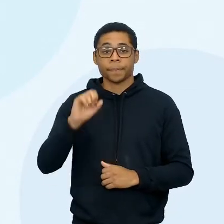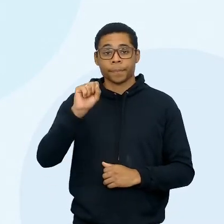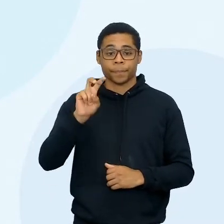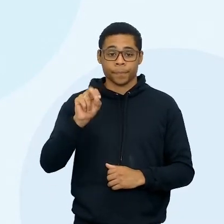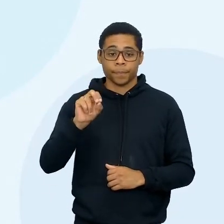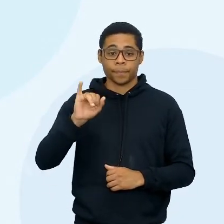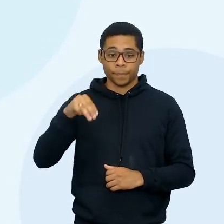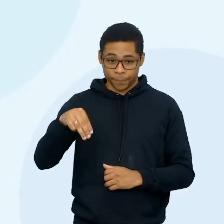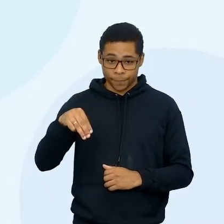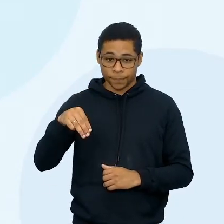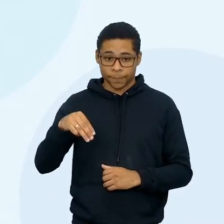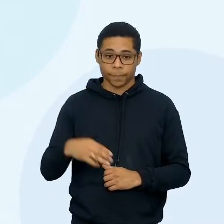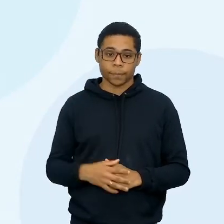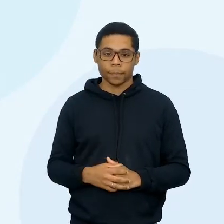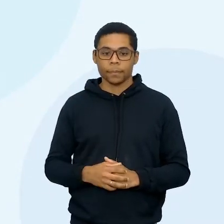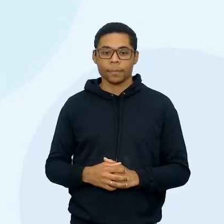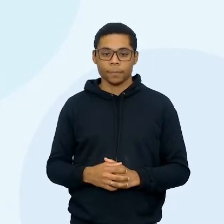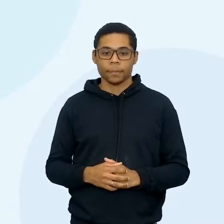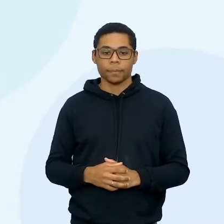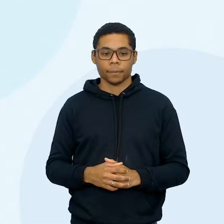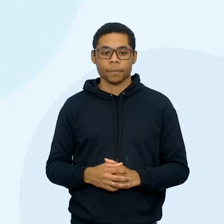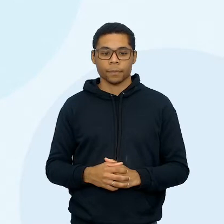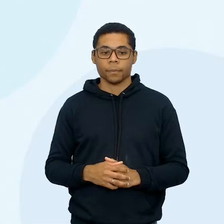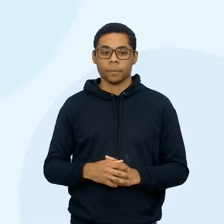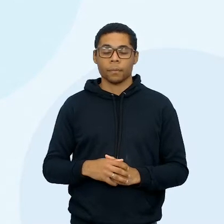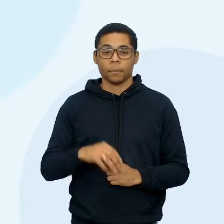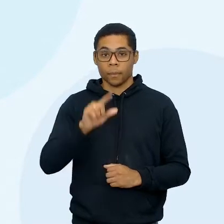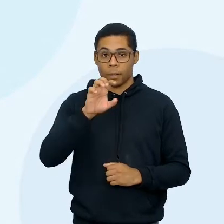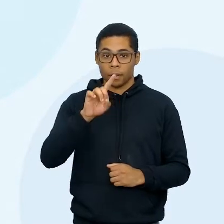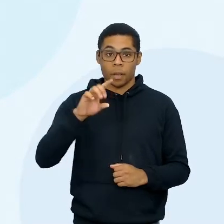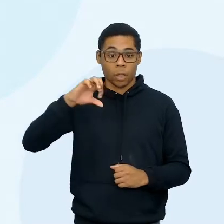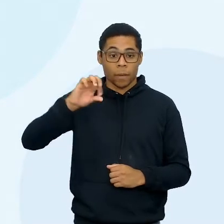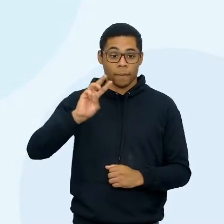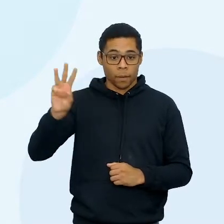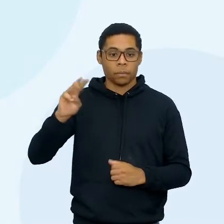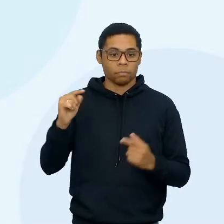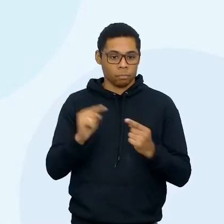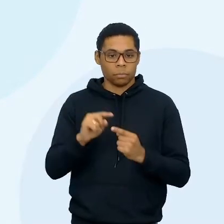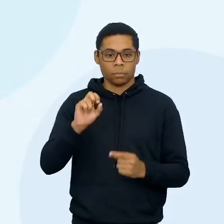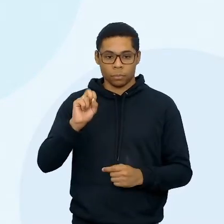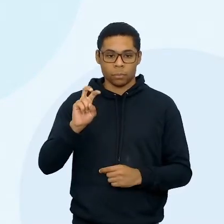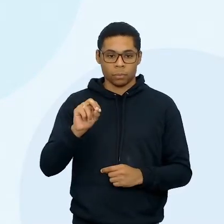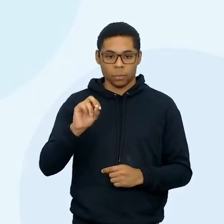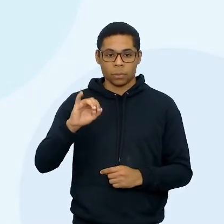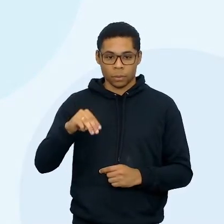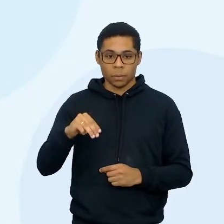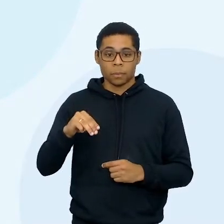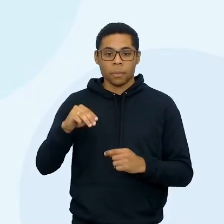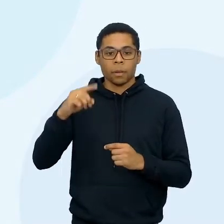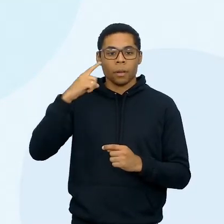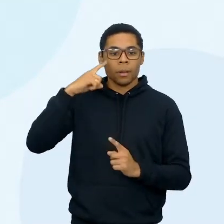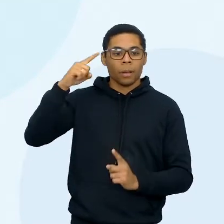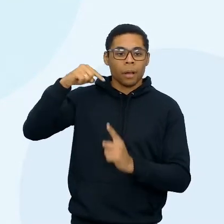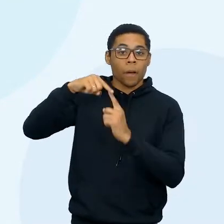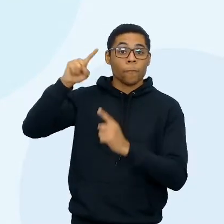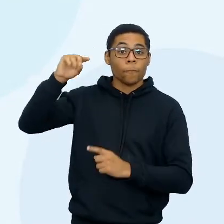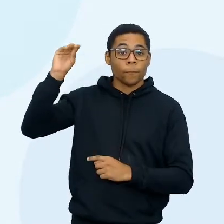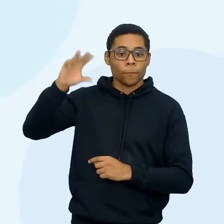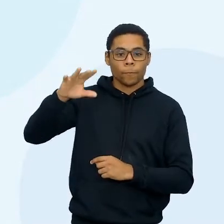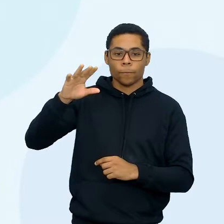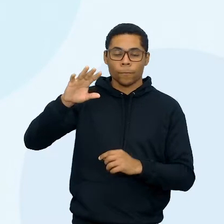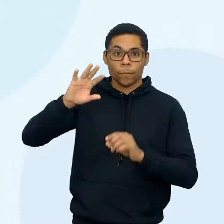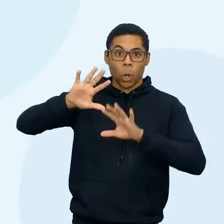watts, a lâmpada LED de 9 watts corresponde a uma fluorescente de 15